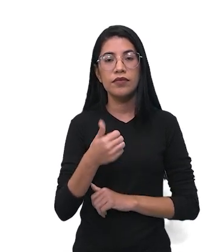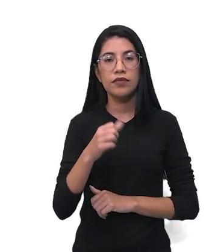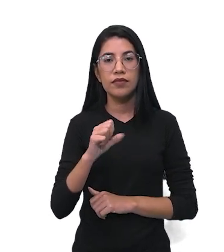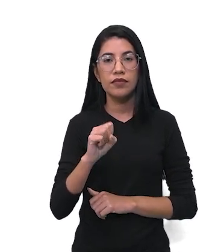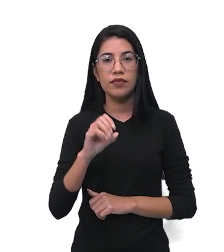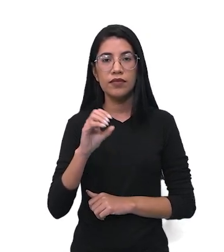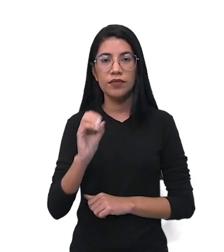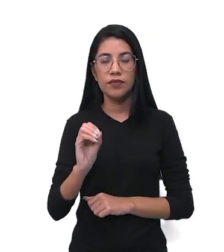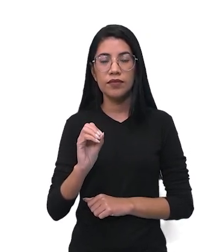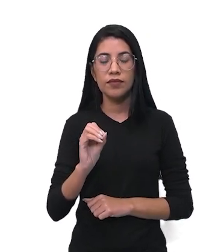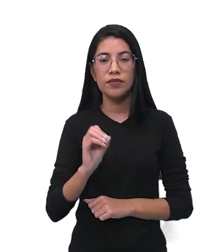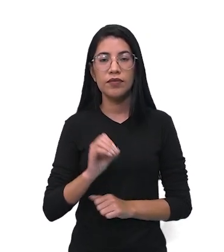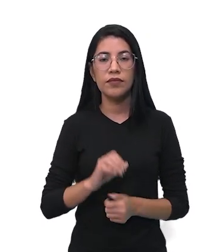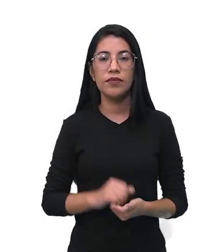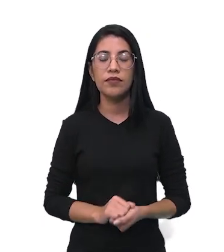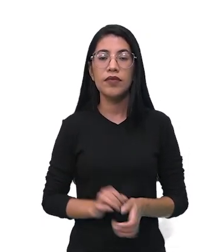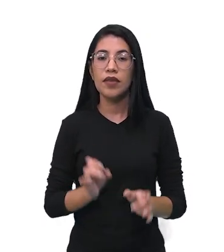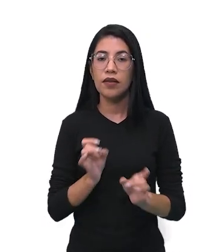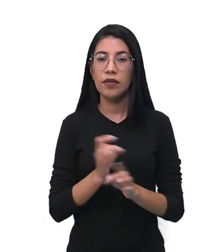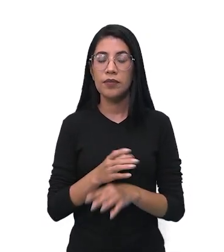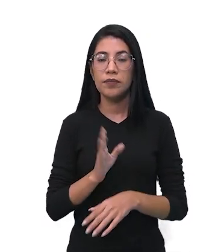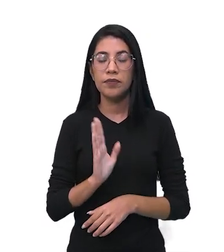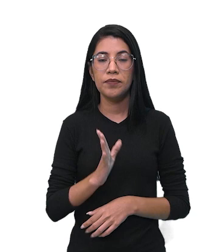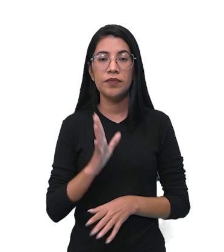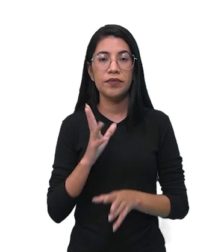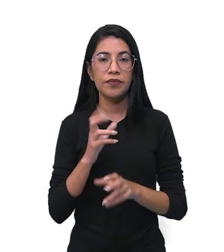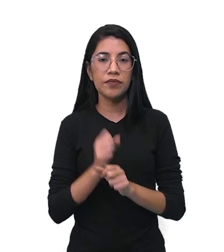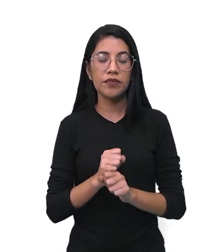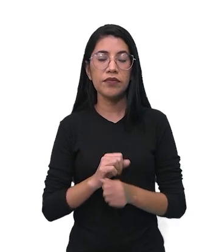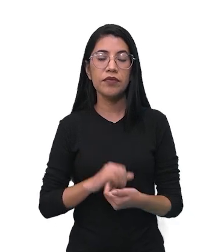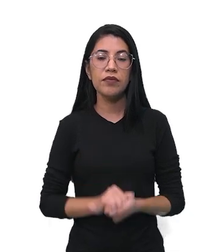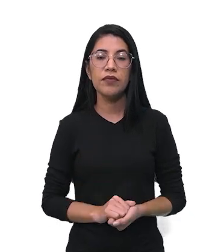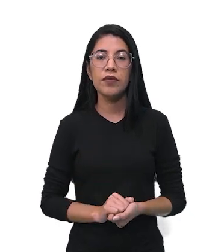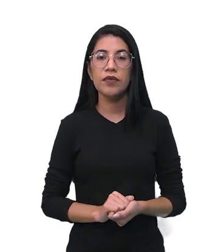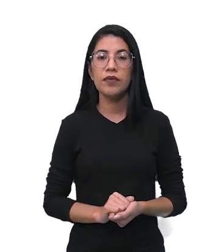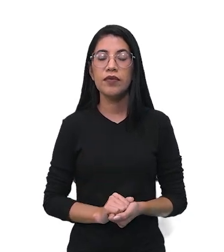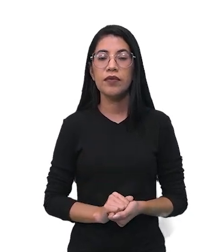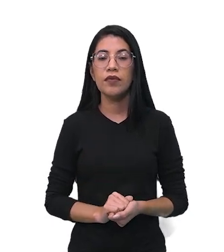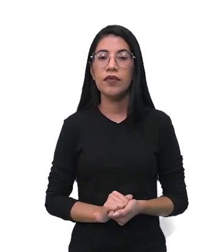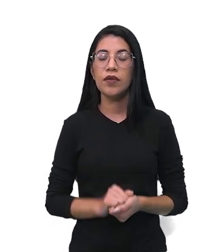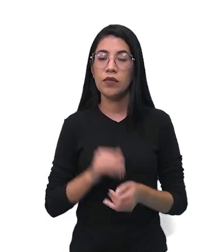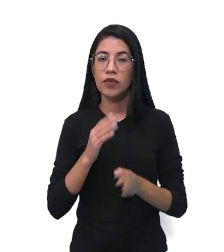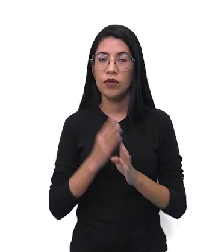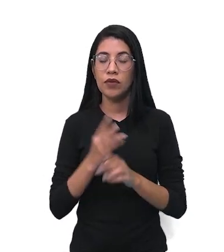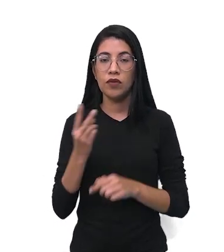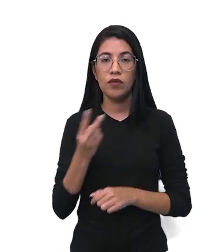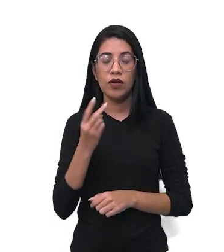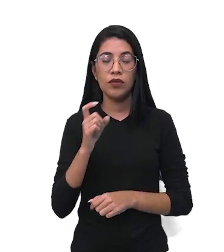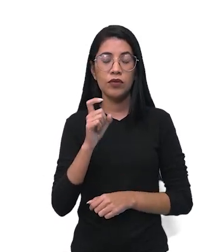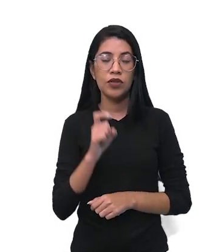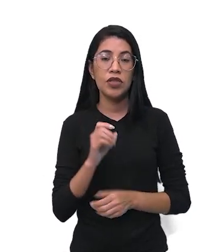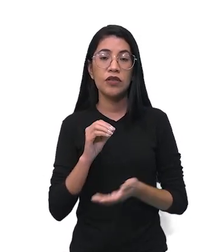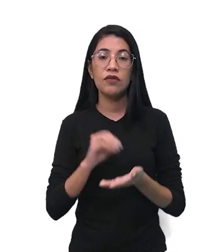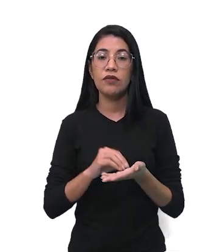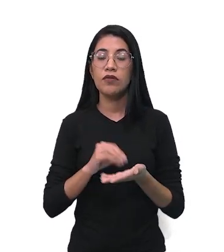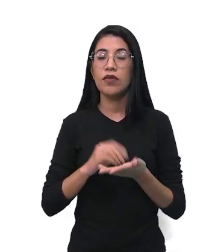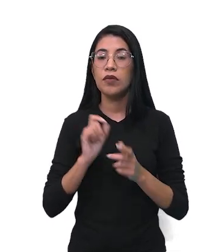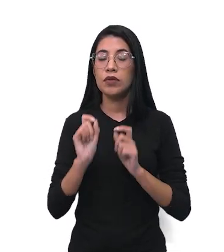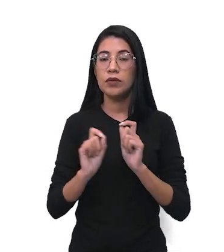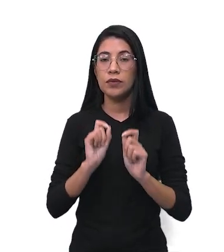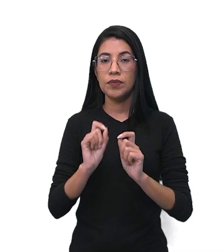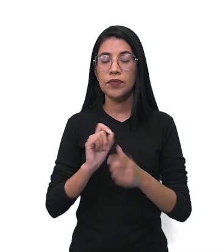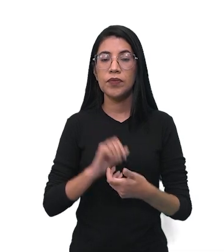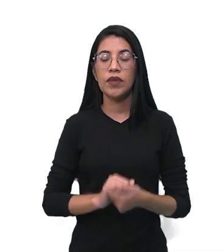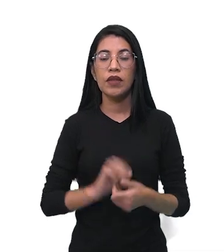180. Pronto. 180 é o valor de x. O que está faltando fazer aqui? Está